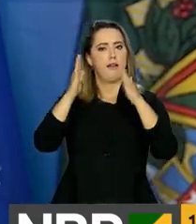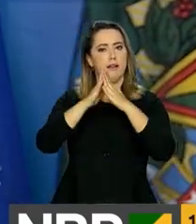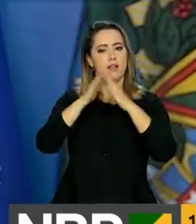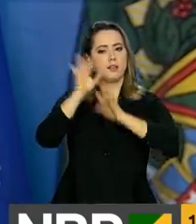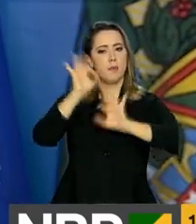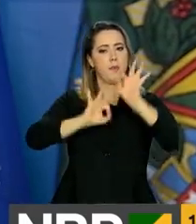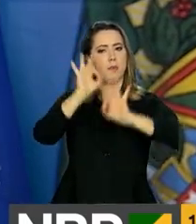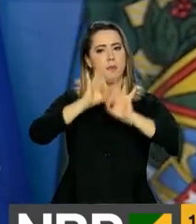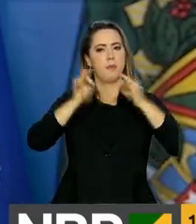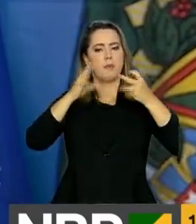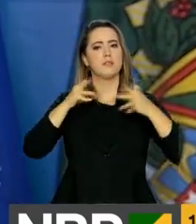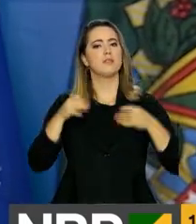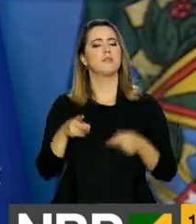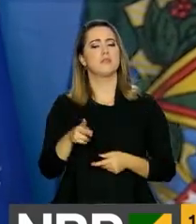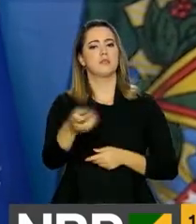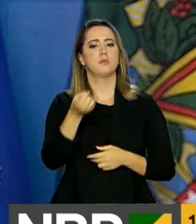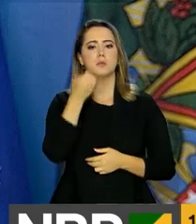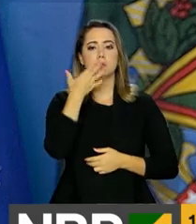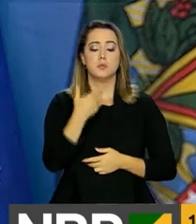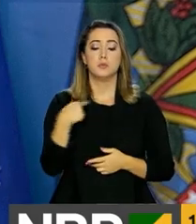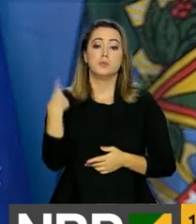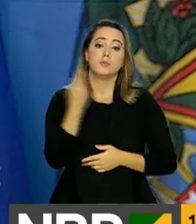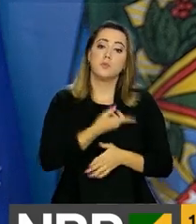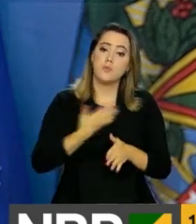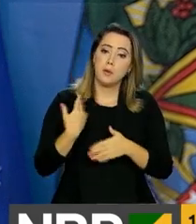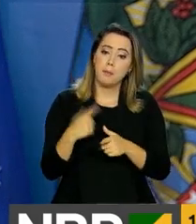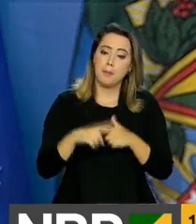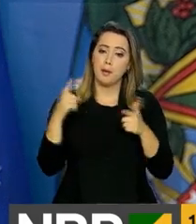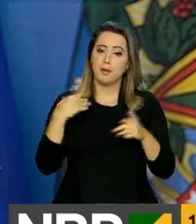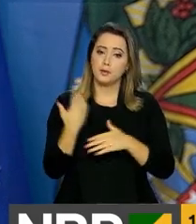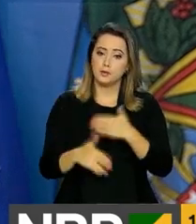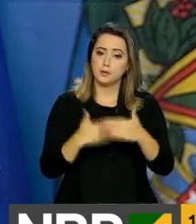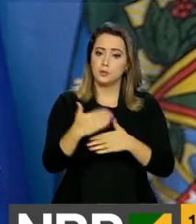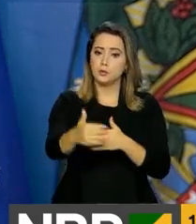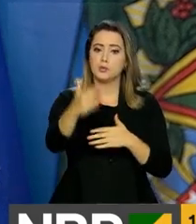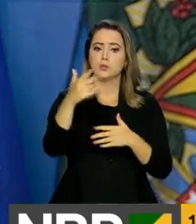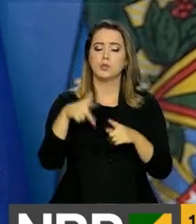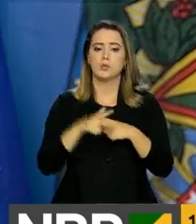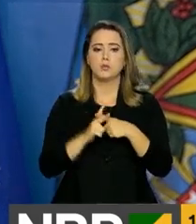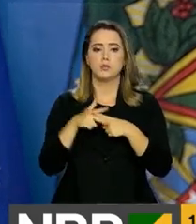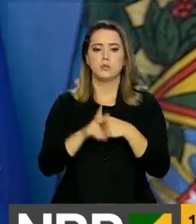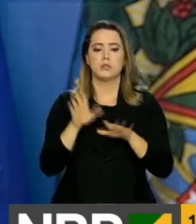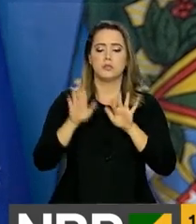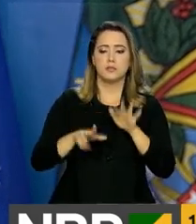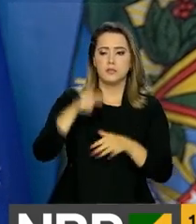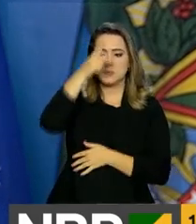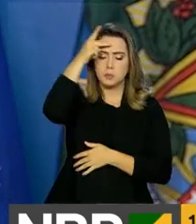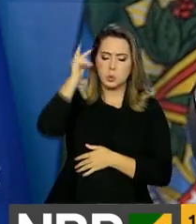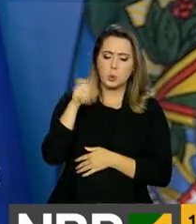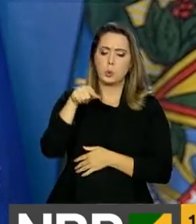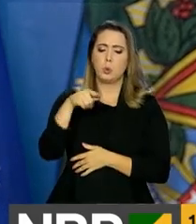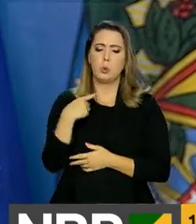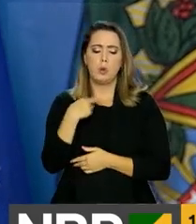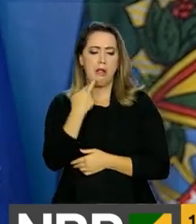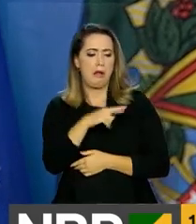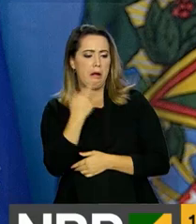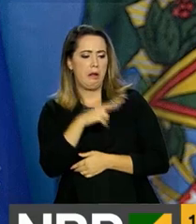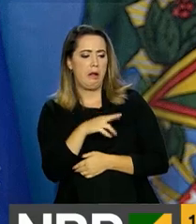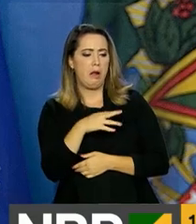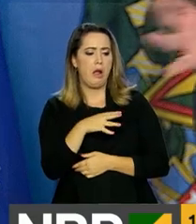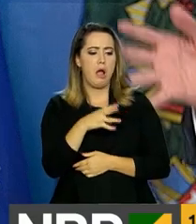agradável está confortável e durante a reforma da casa muita gente reclama o vizinho reclama que tem poeira